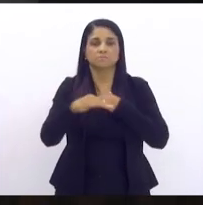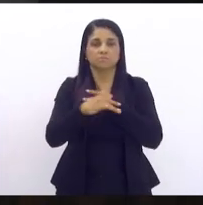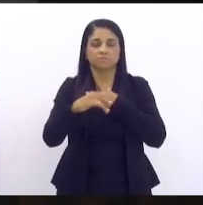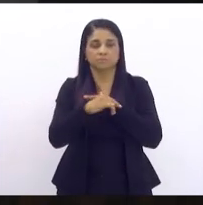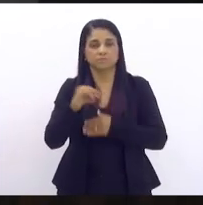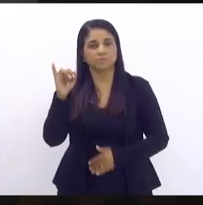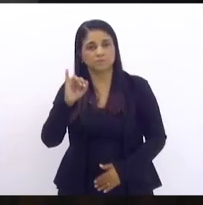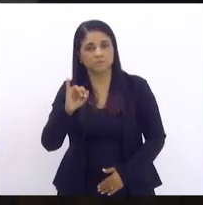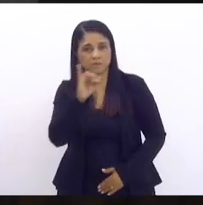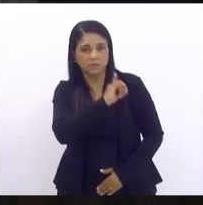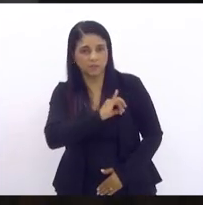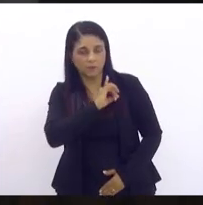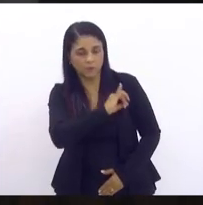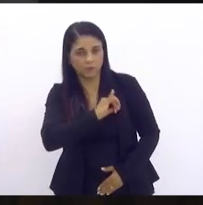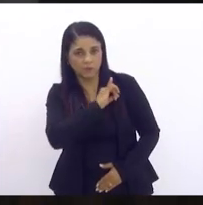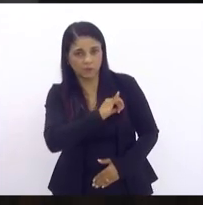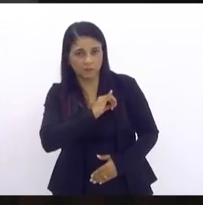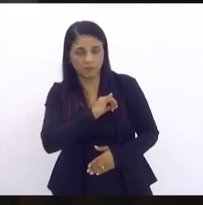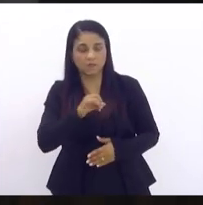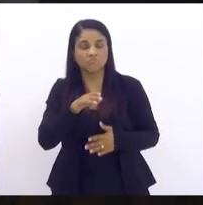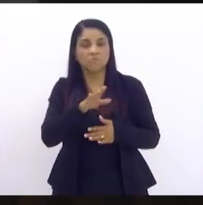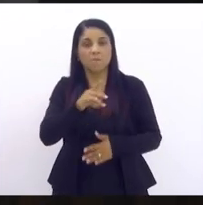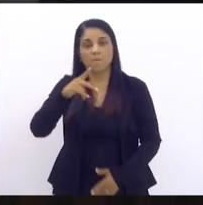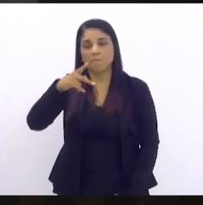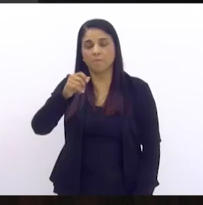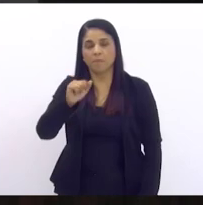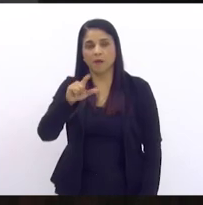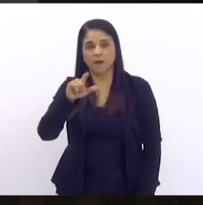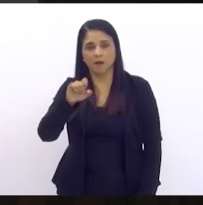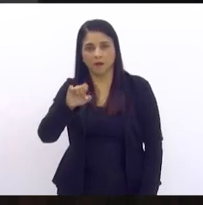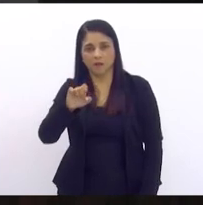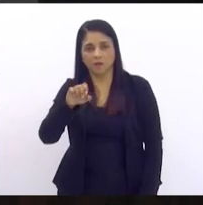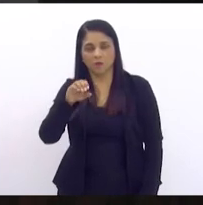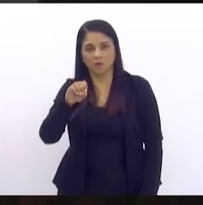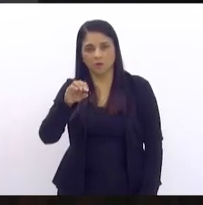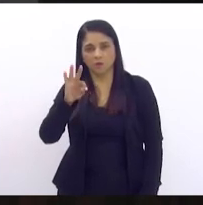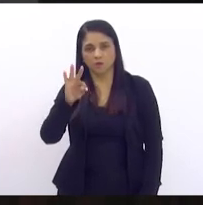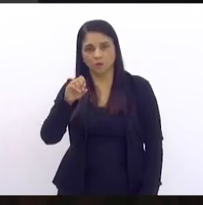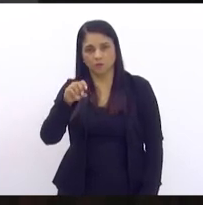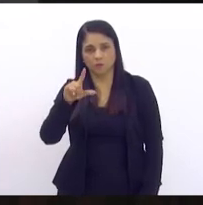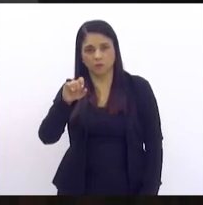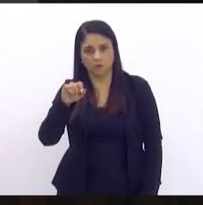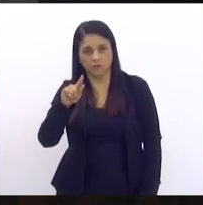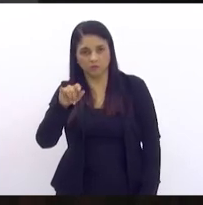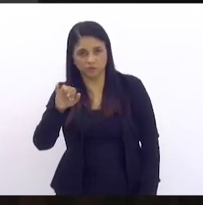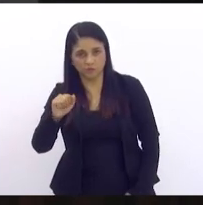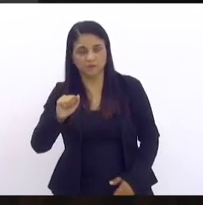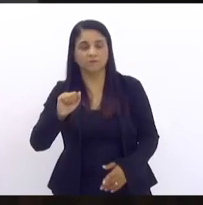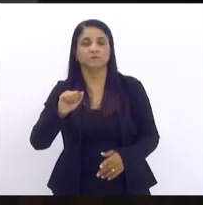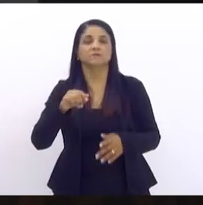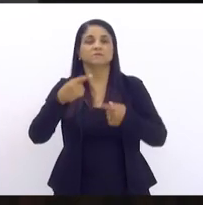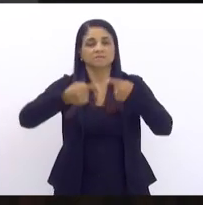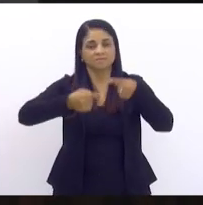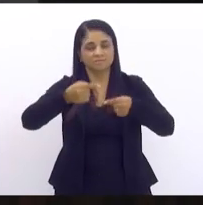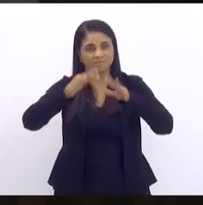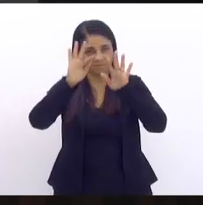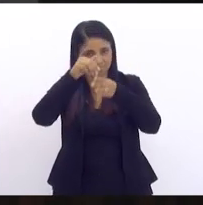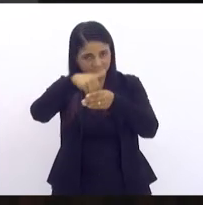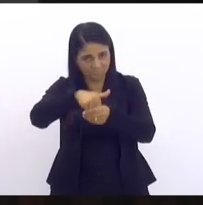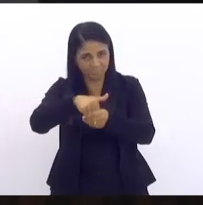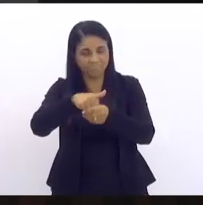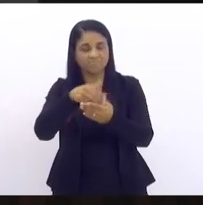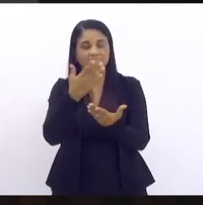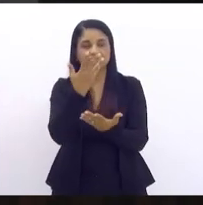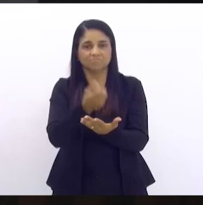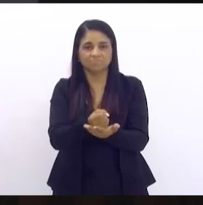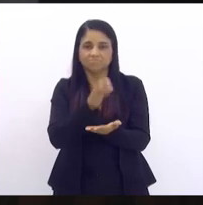paleontológica estadual. Em discussão. Não havendo quem queira discutir, encerrada a discussão. Em votação, os senhores que